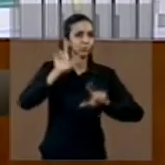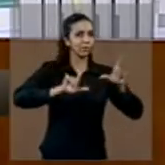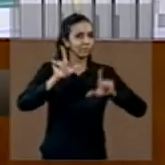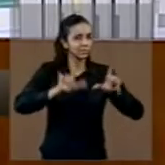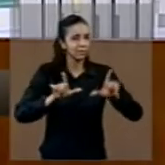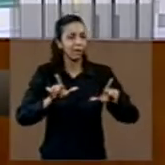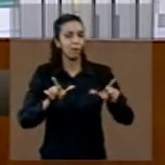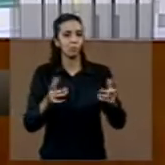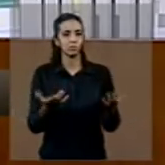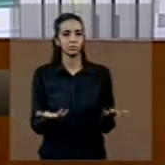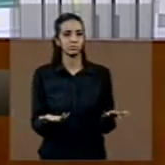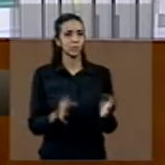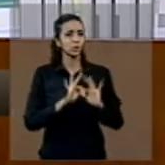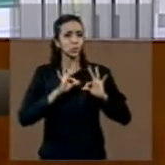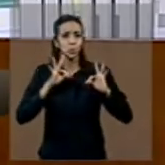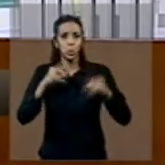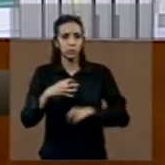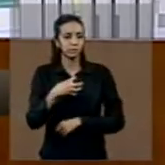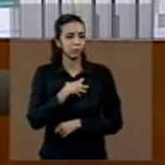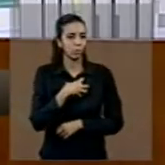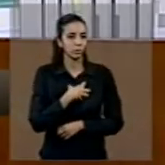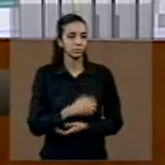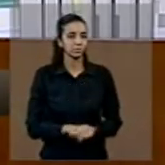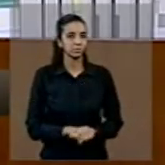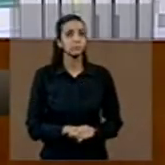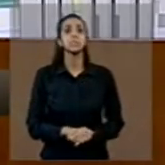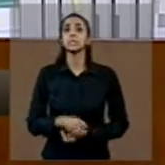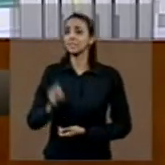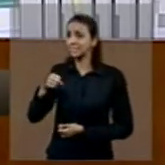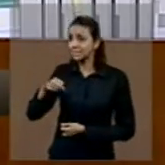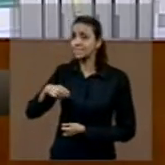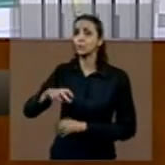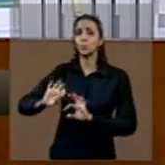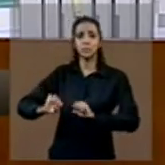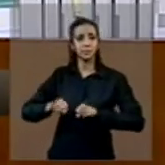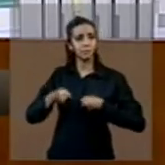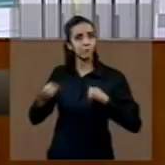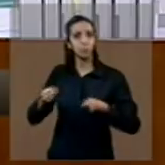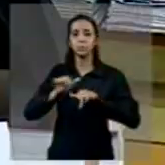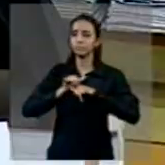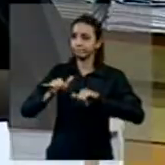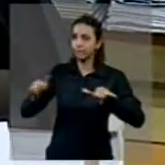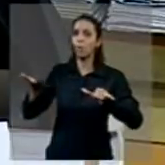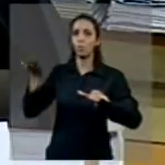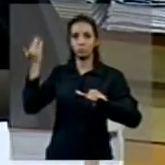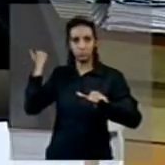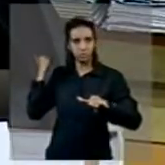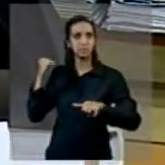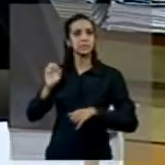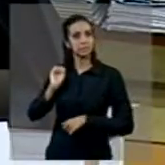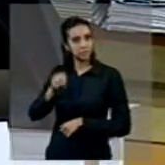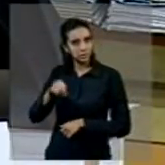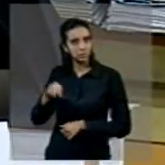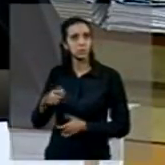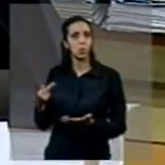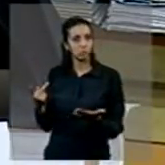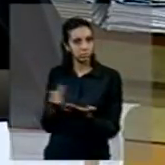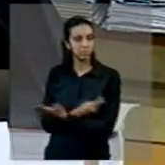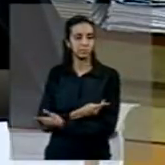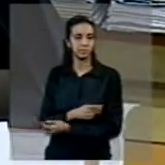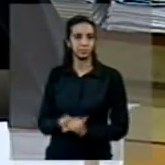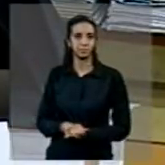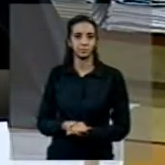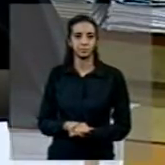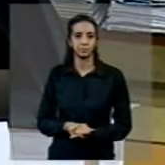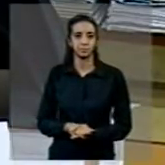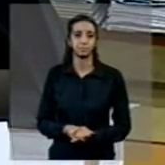televisão, por todos os meios. Um grande esforço se fez nesse sentido. Um grande esforço se fez nesse sentido.